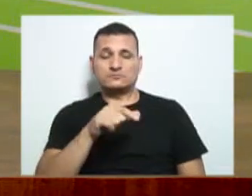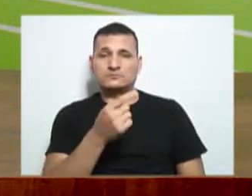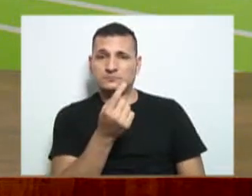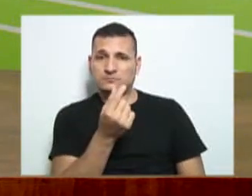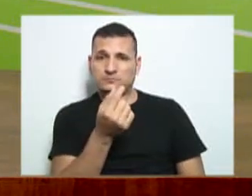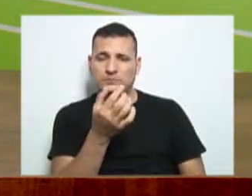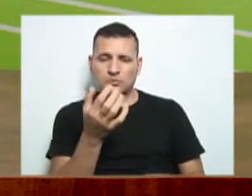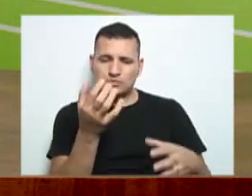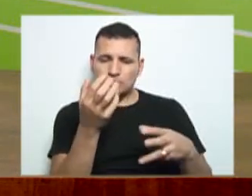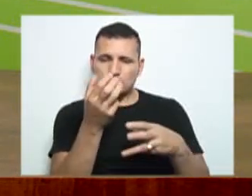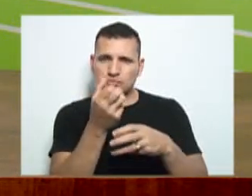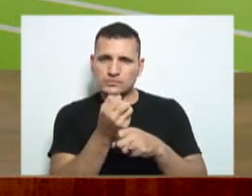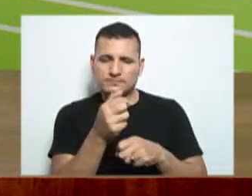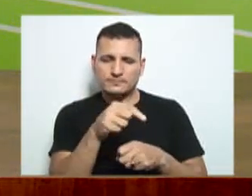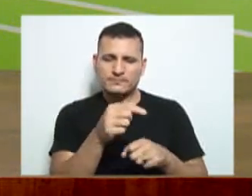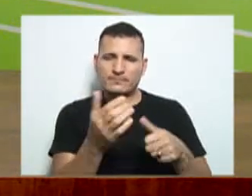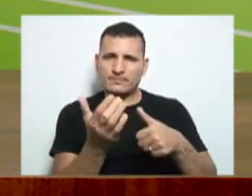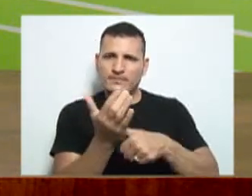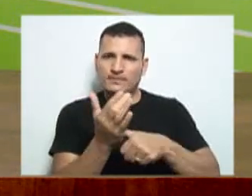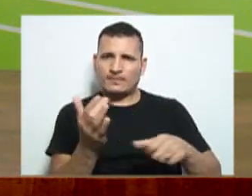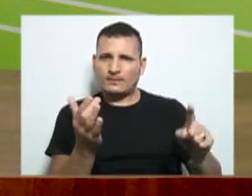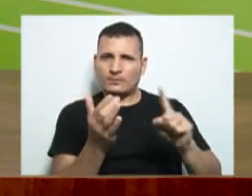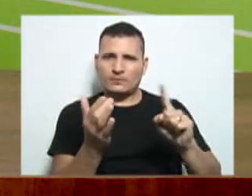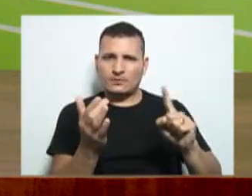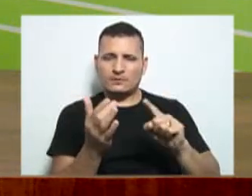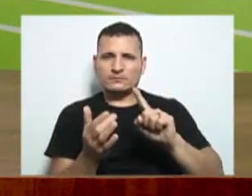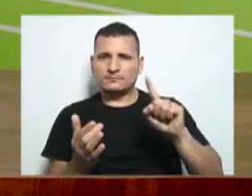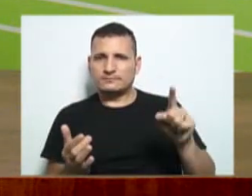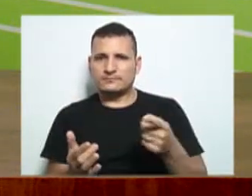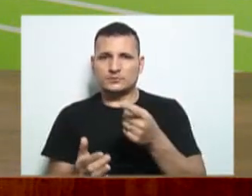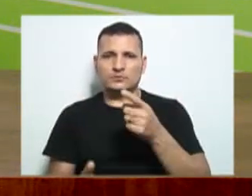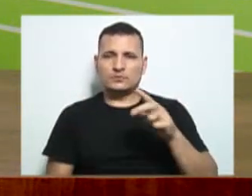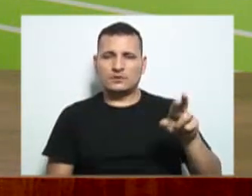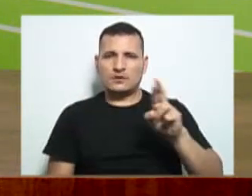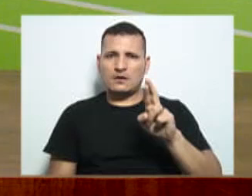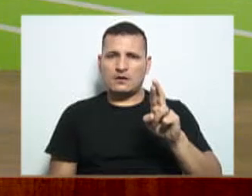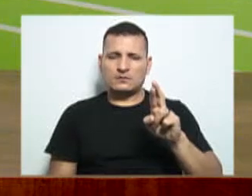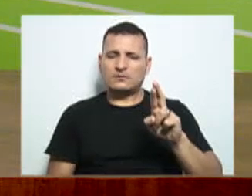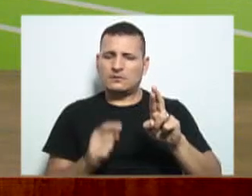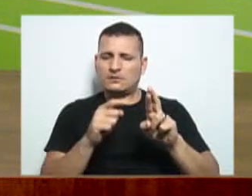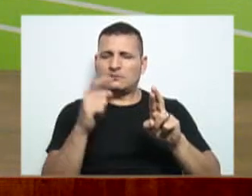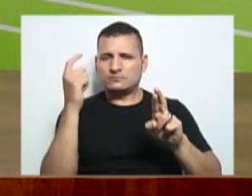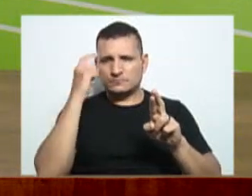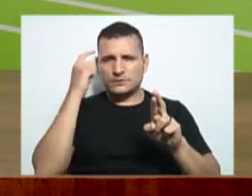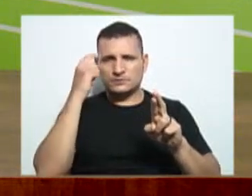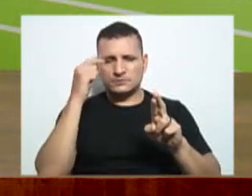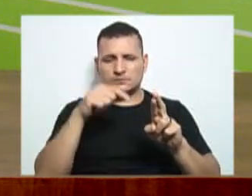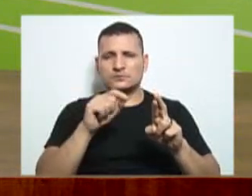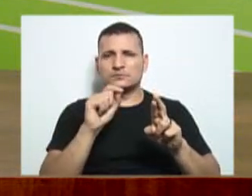de atos não cooperativos de R$1.000, presume-se que